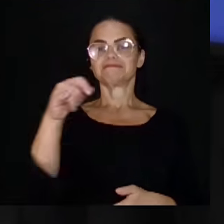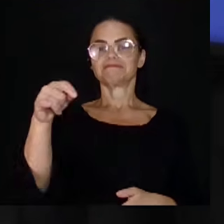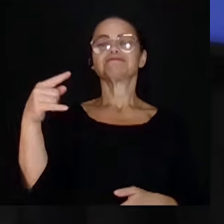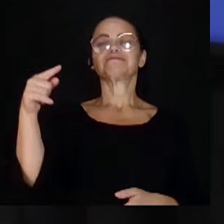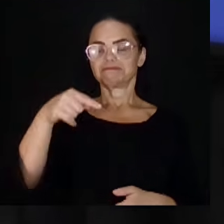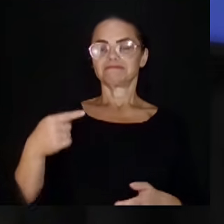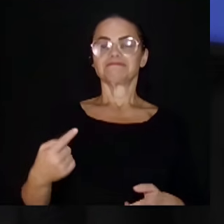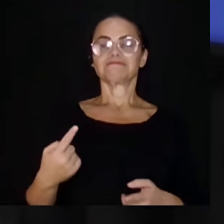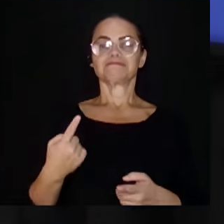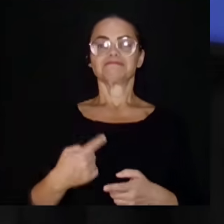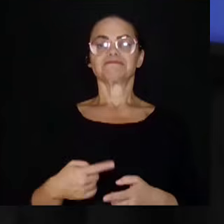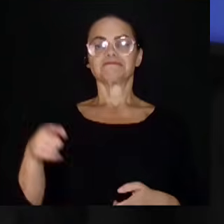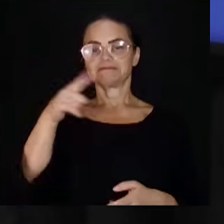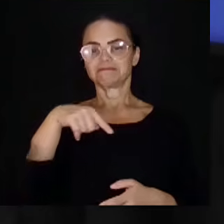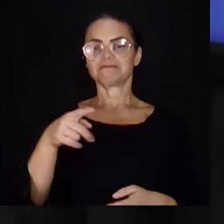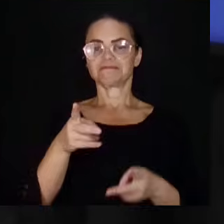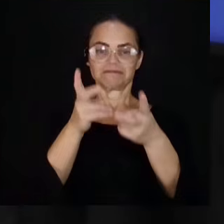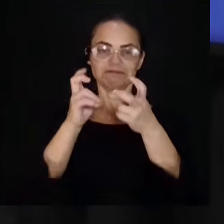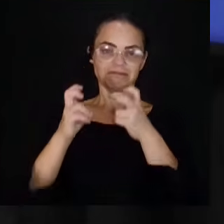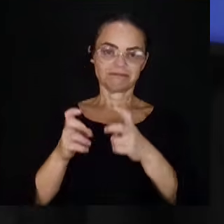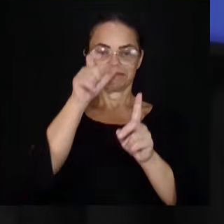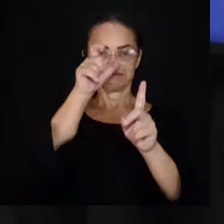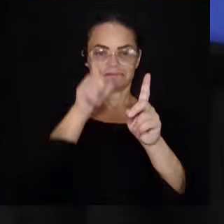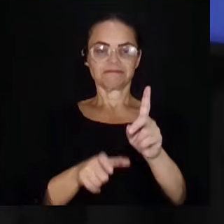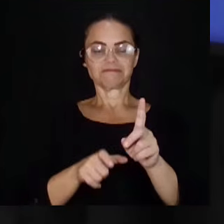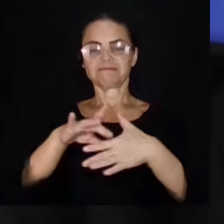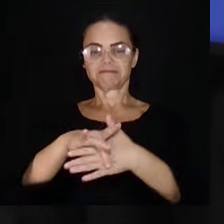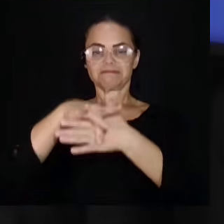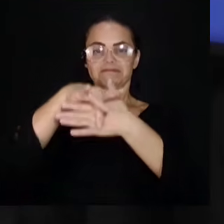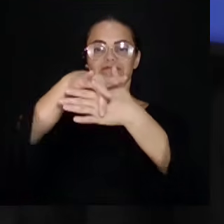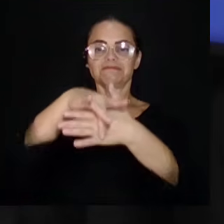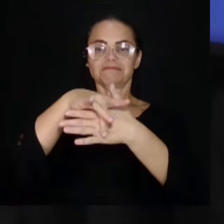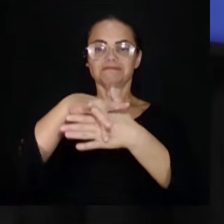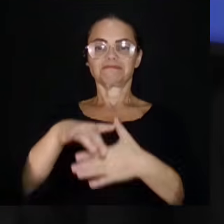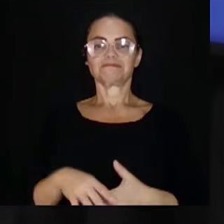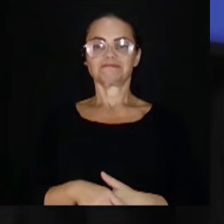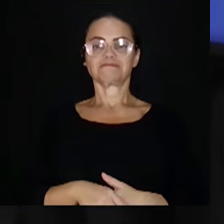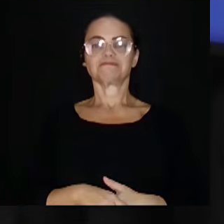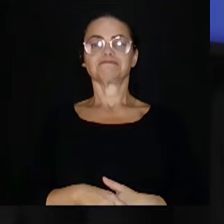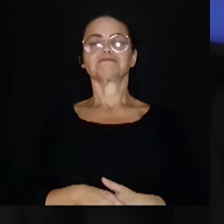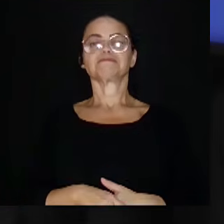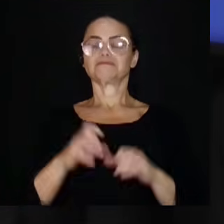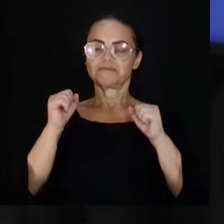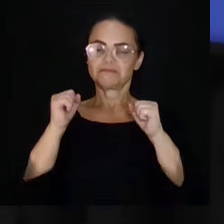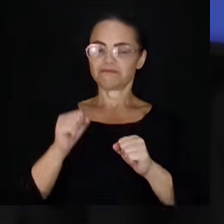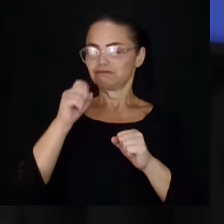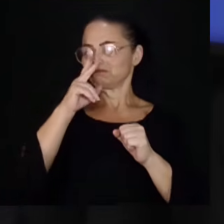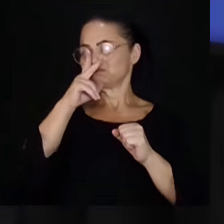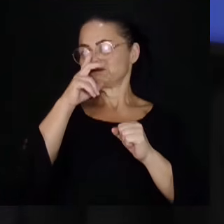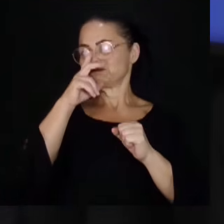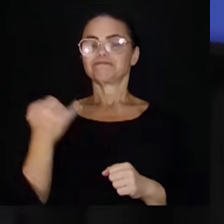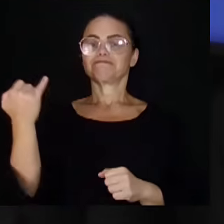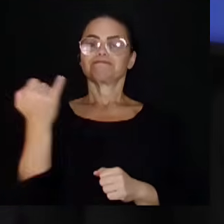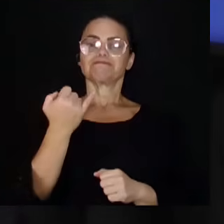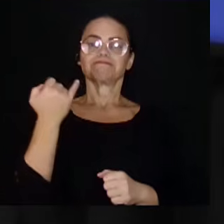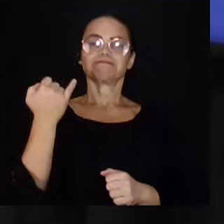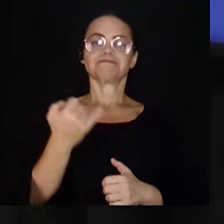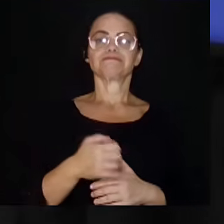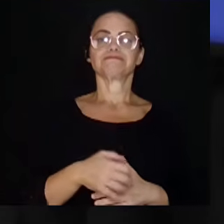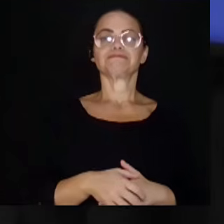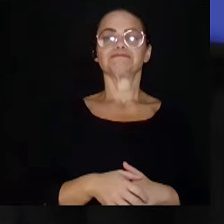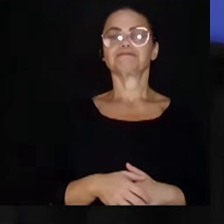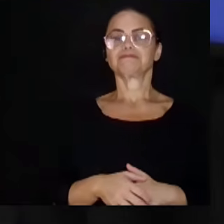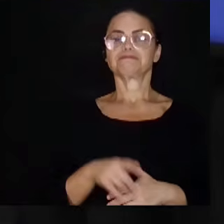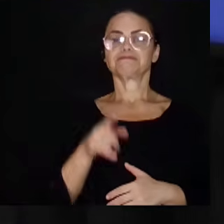nós reconhecemos você como uma liderança. Obrigada. Uma liderança potente, né? Uma liderança importante. E você é